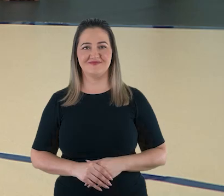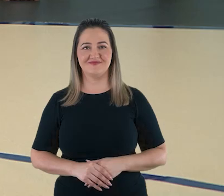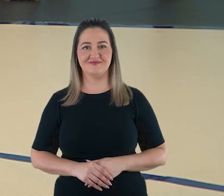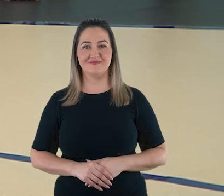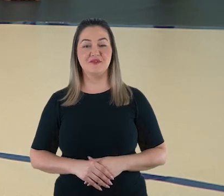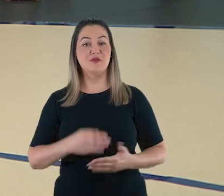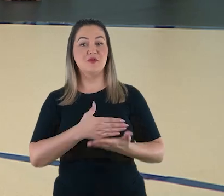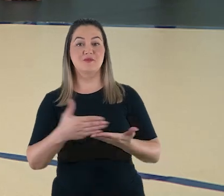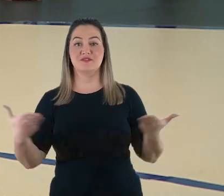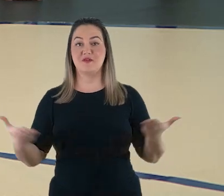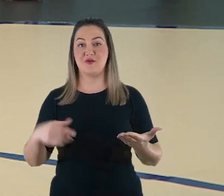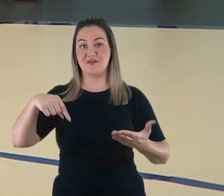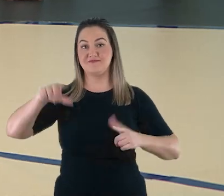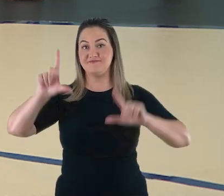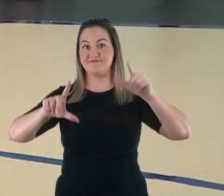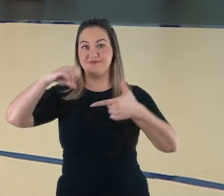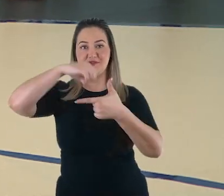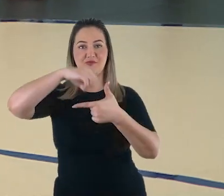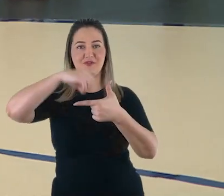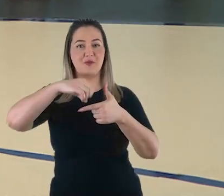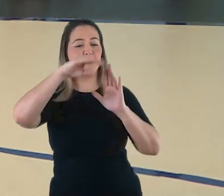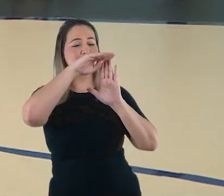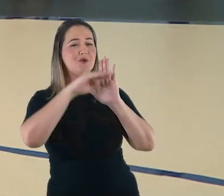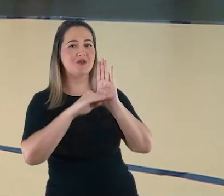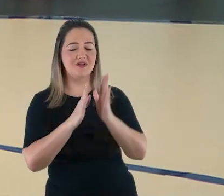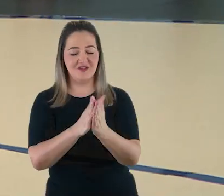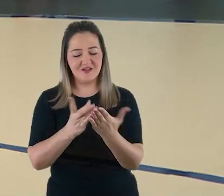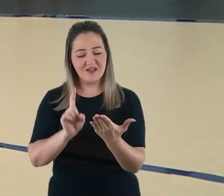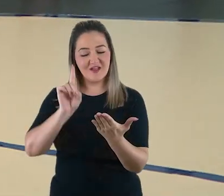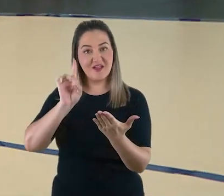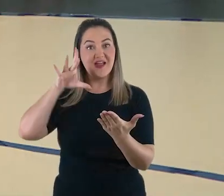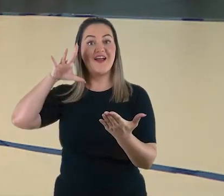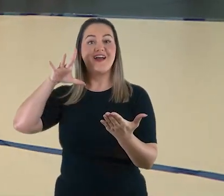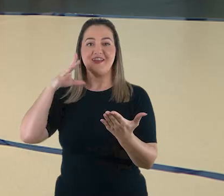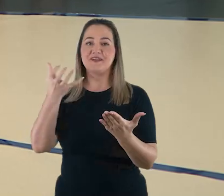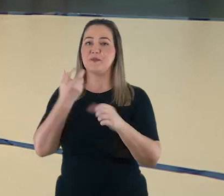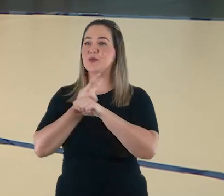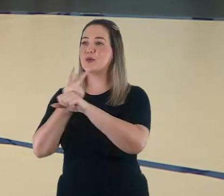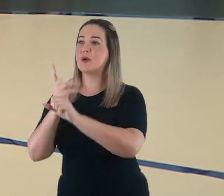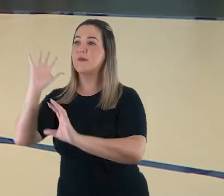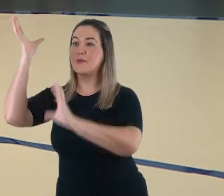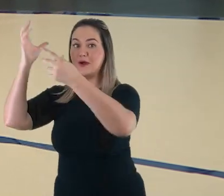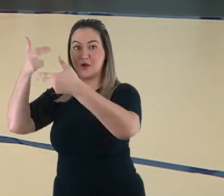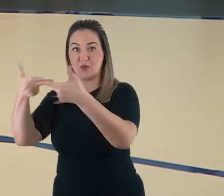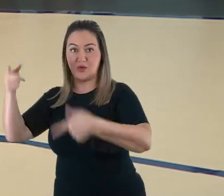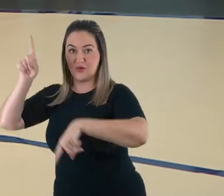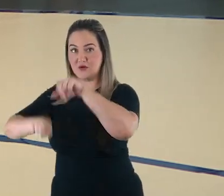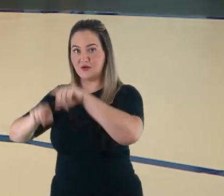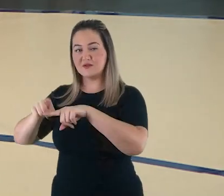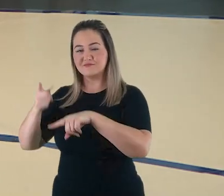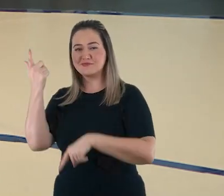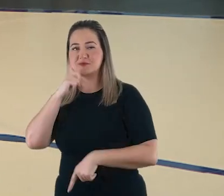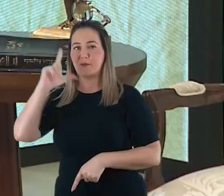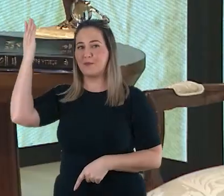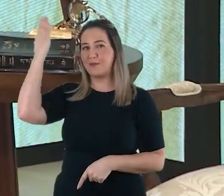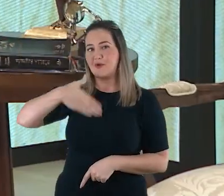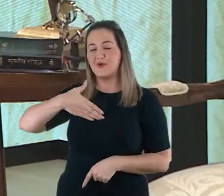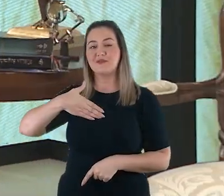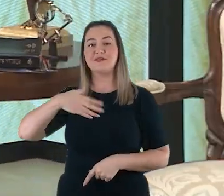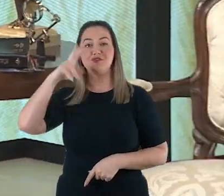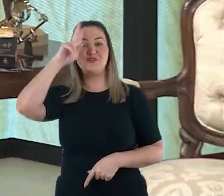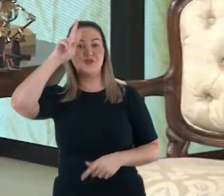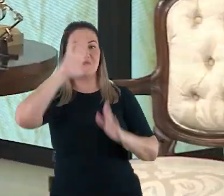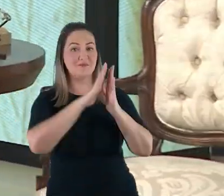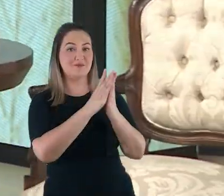Começa agora pela TV Novo Tempo mais um programa Evidências na busca de fatos que comprovem a veracidade histórica da Bíblia Sagrada.